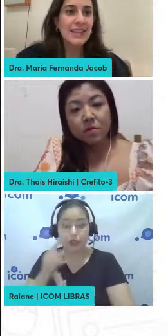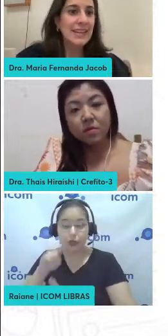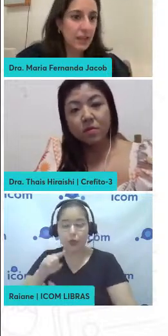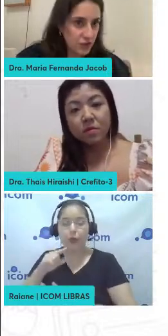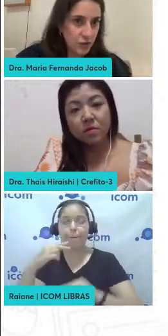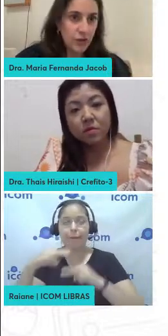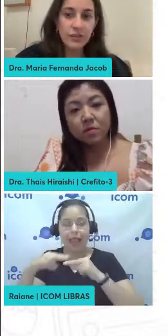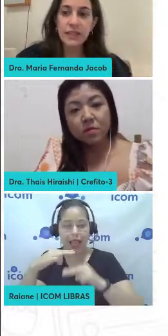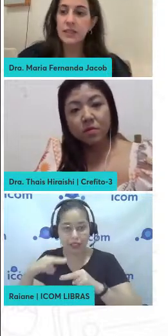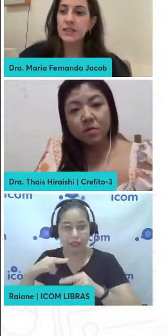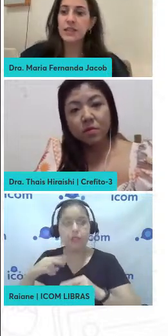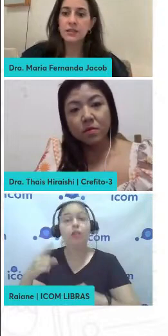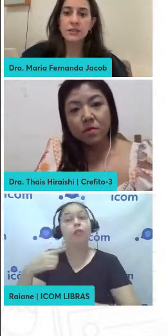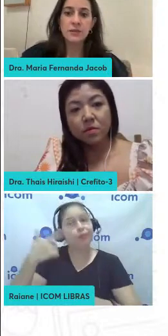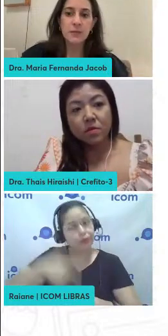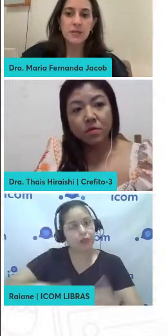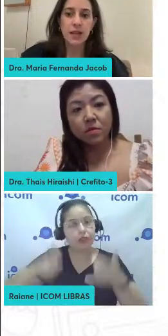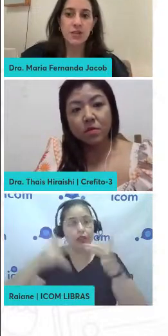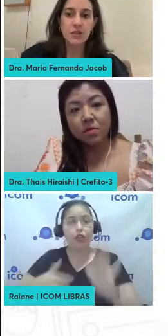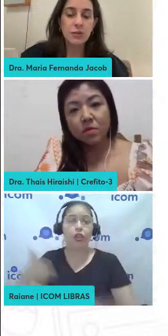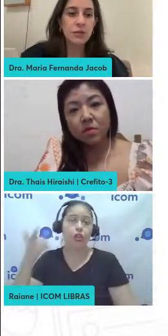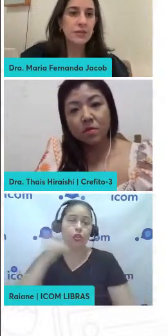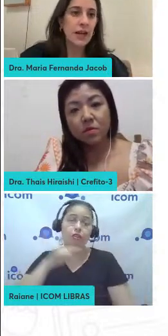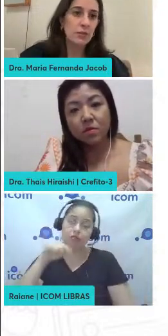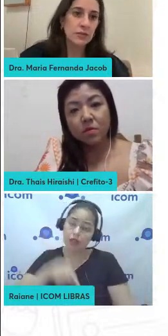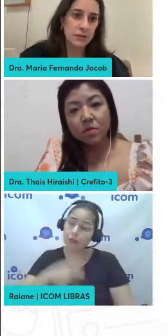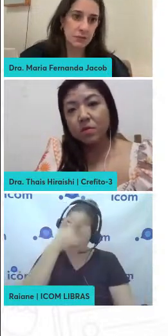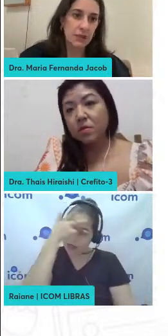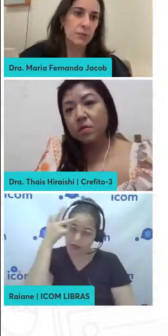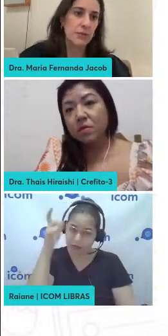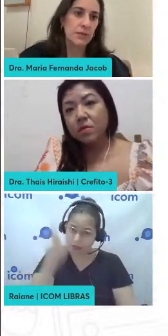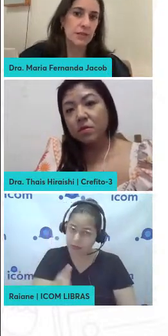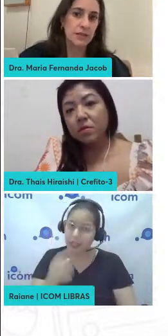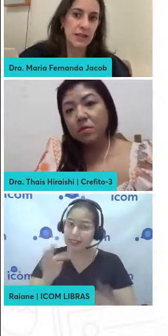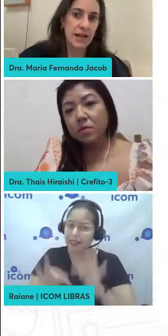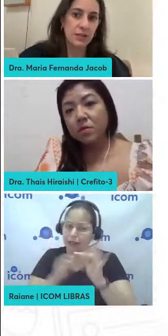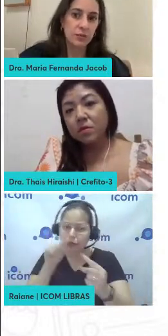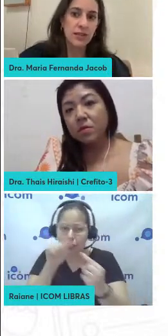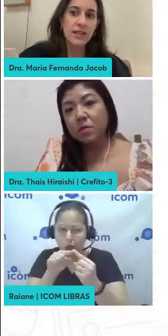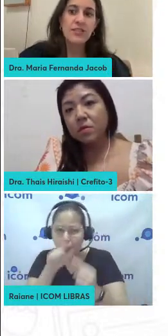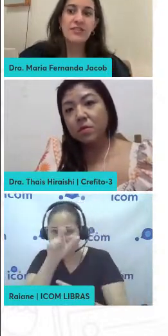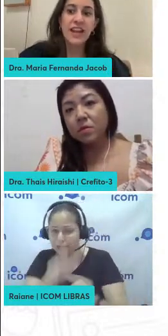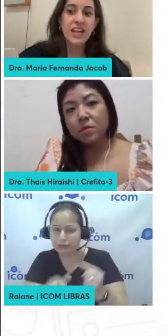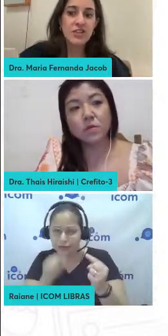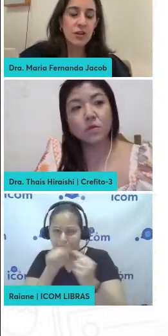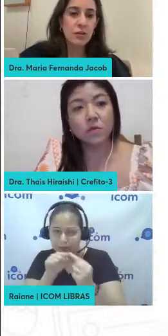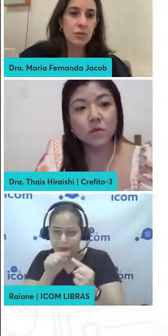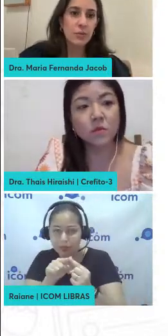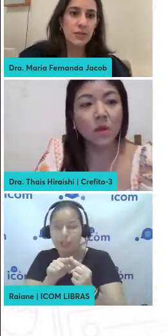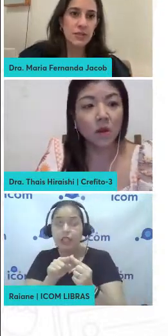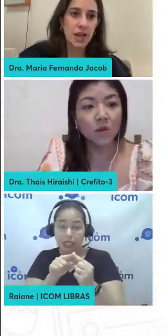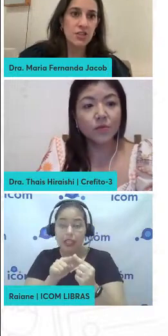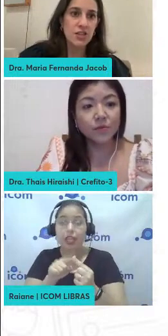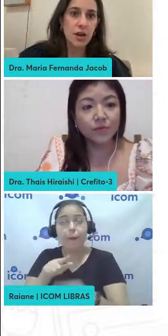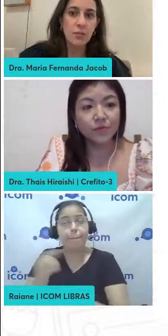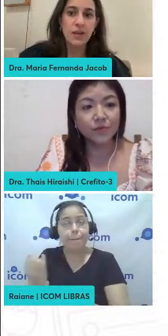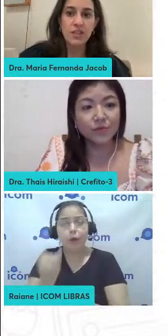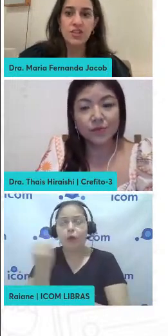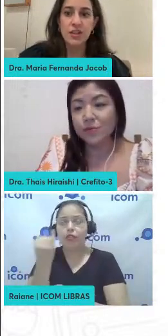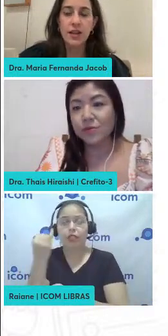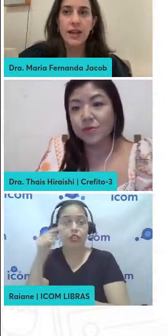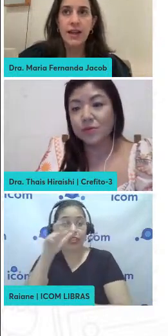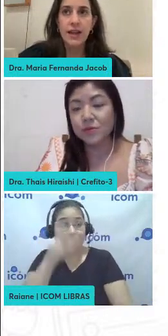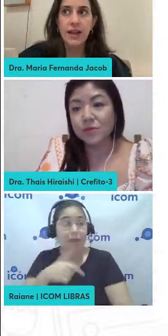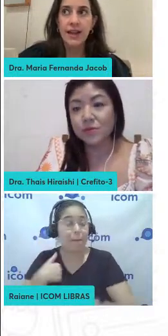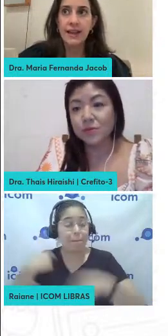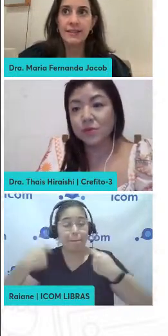Pilates, quem ganha é o nosso paciente. Então, quando eu trago um tratamento personalizado, frente ao que o paciente